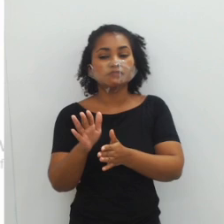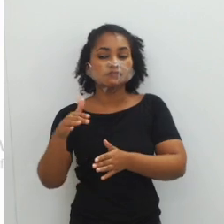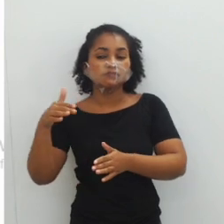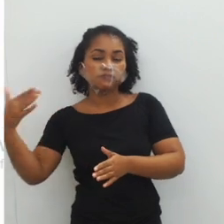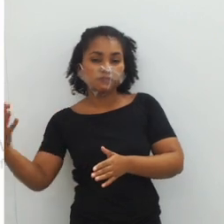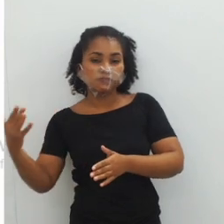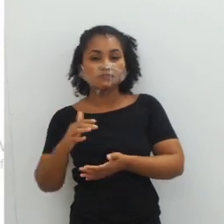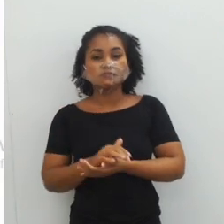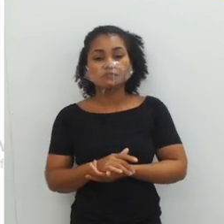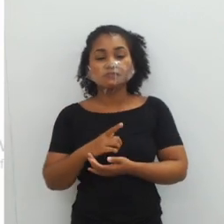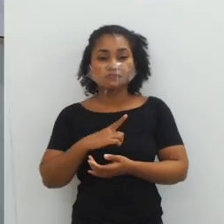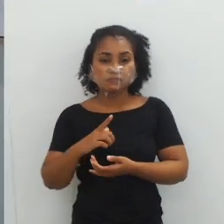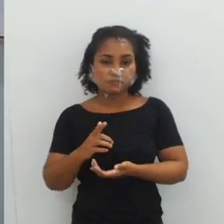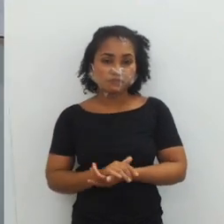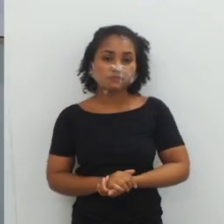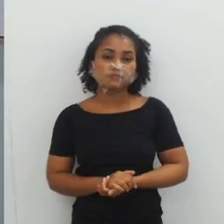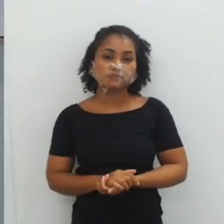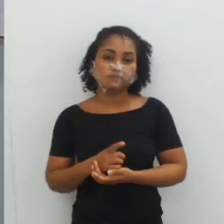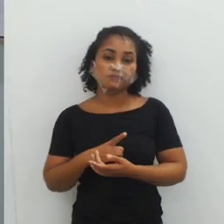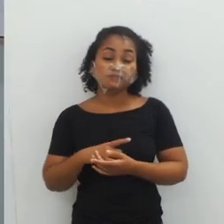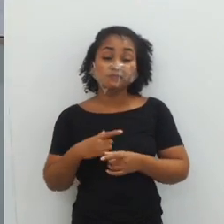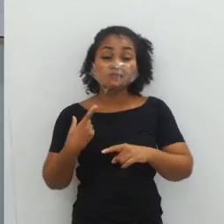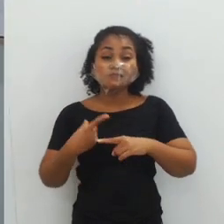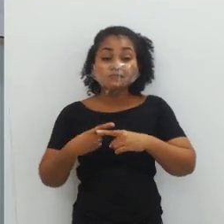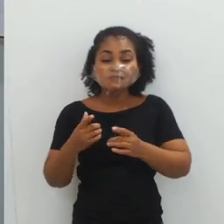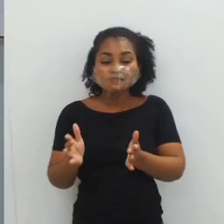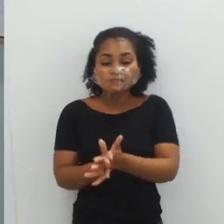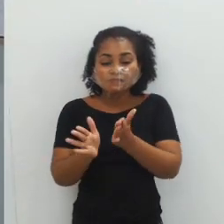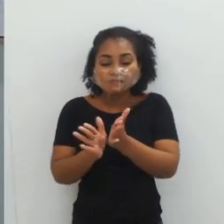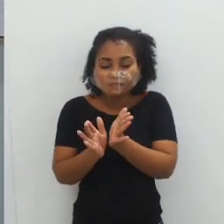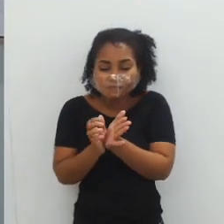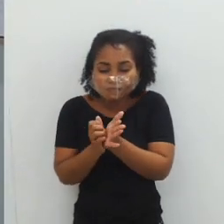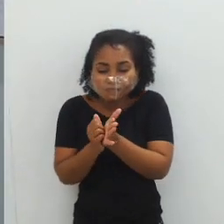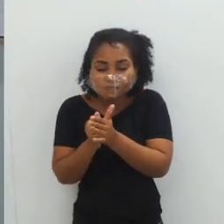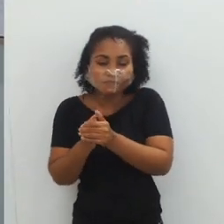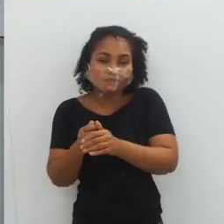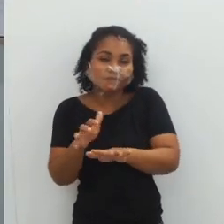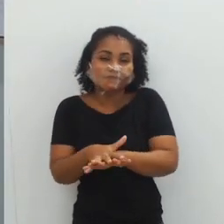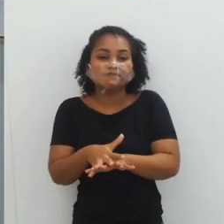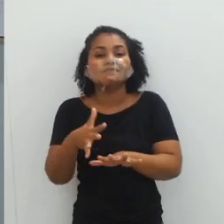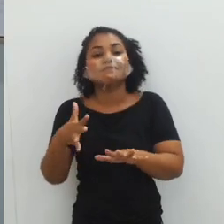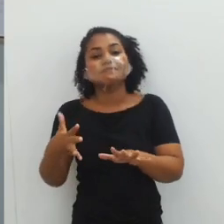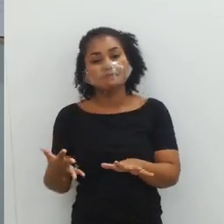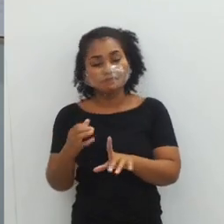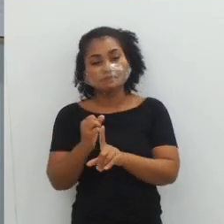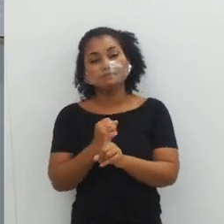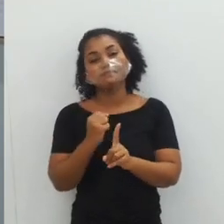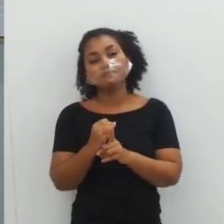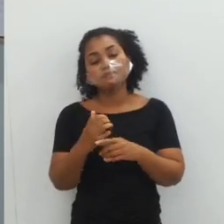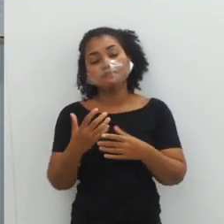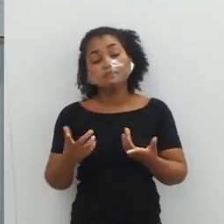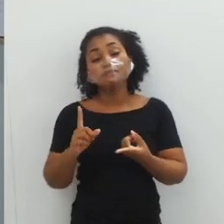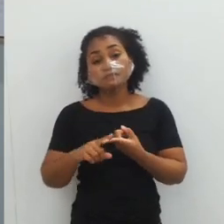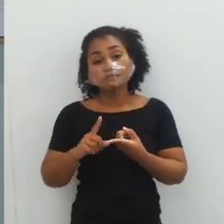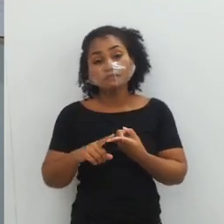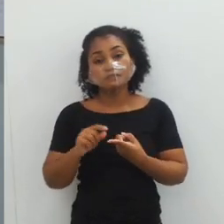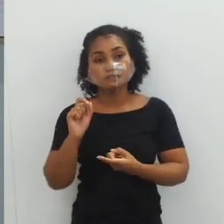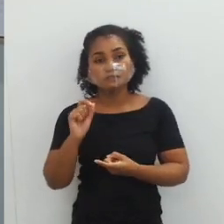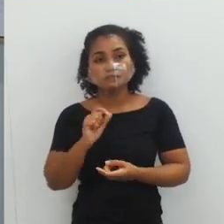de serviço, pelos fundos, escondidos, são marginalizados. E também a